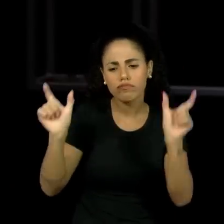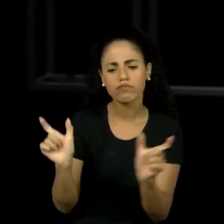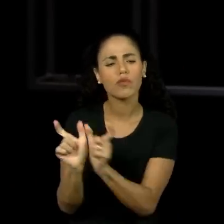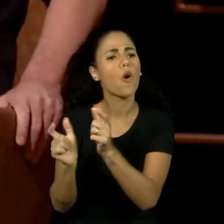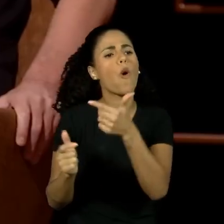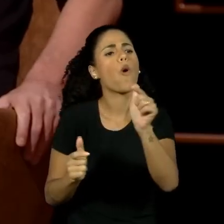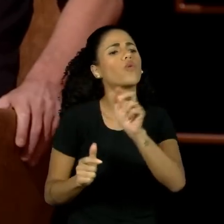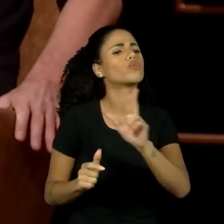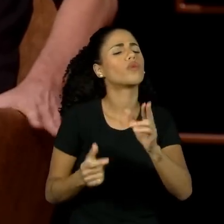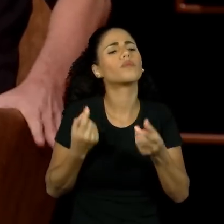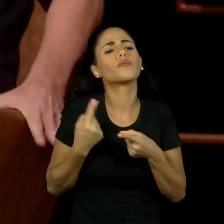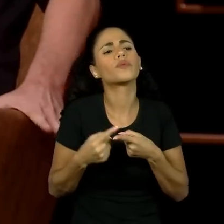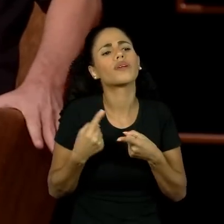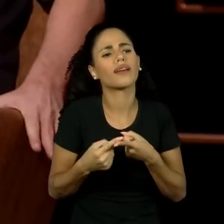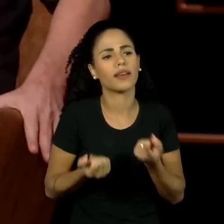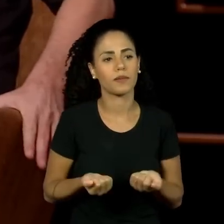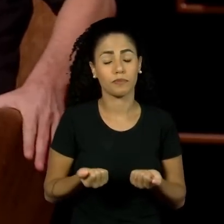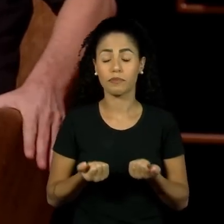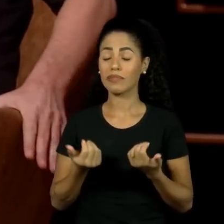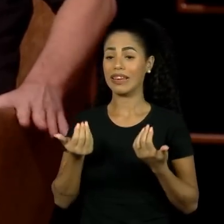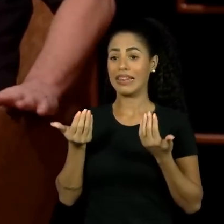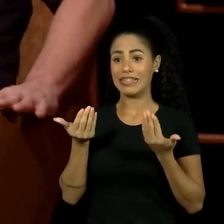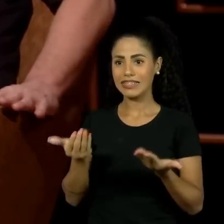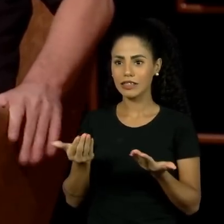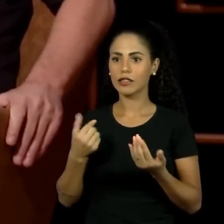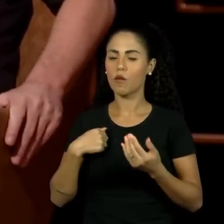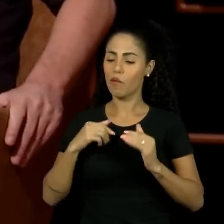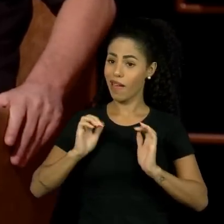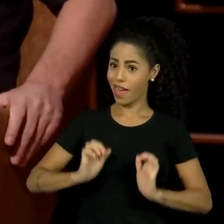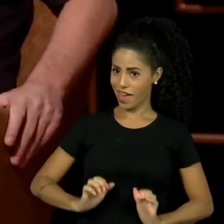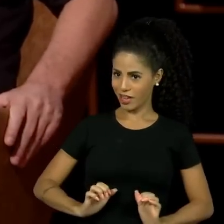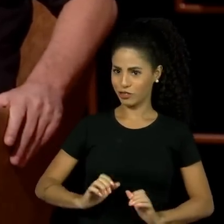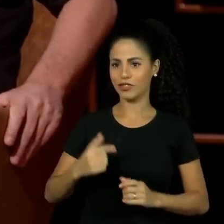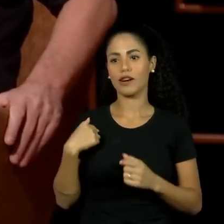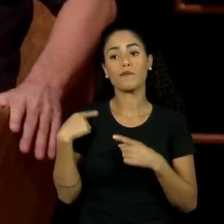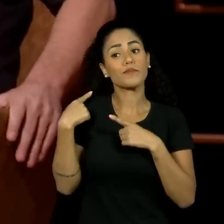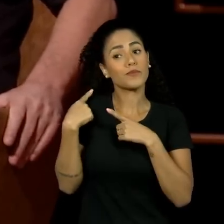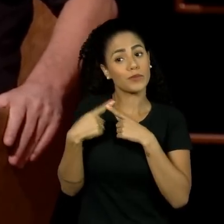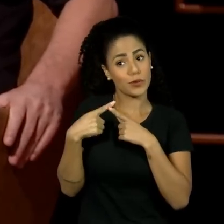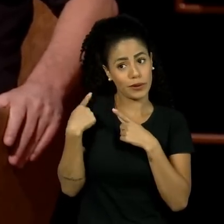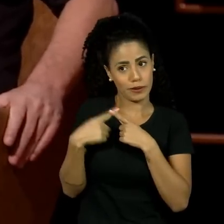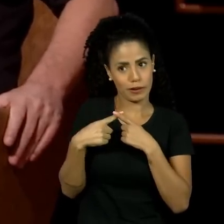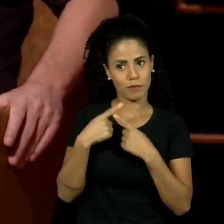no nome? Na verdade, é uma questão ética e estética.